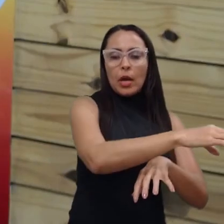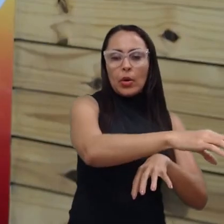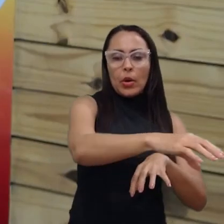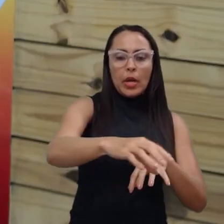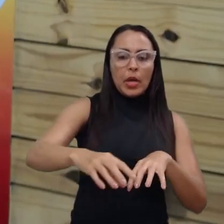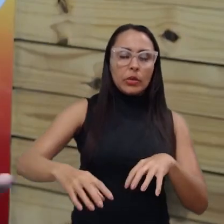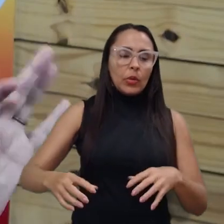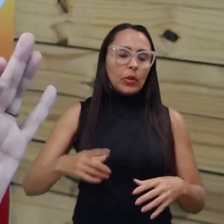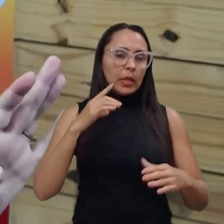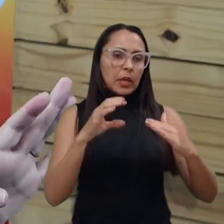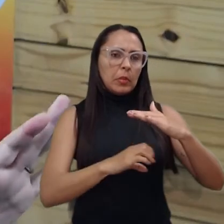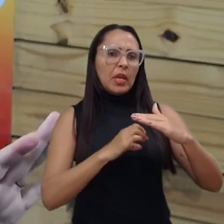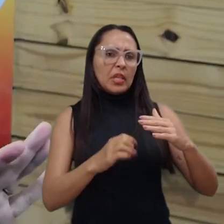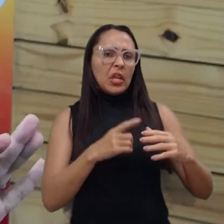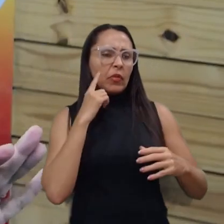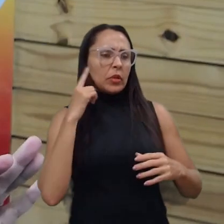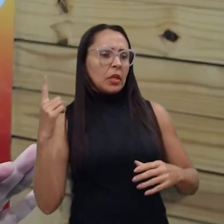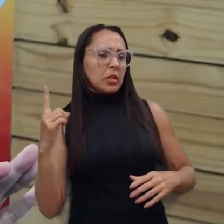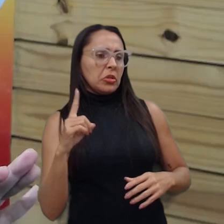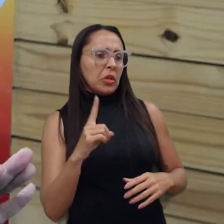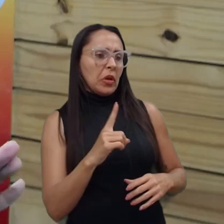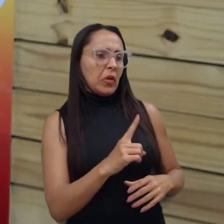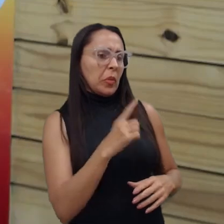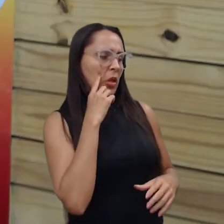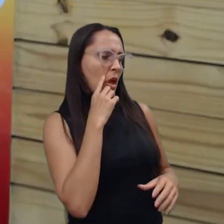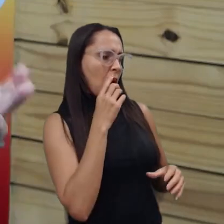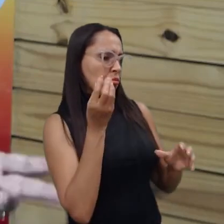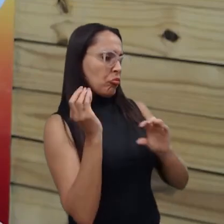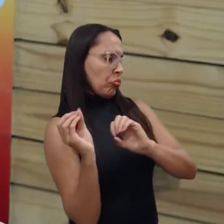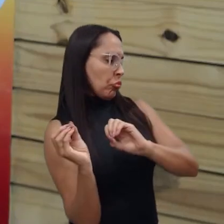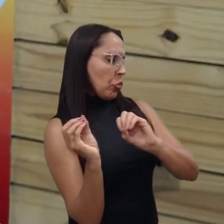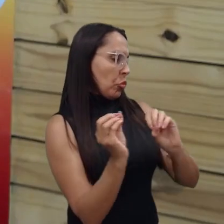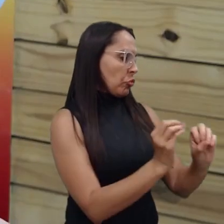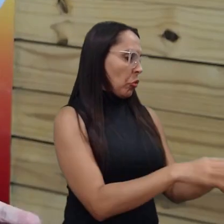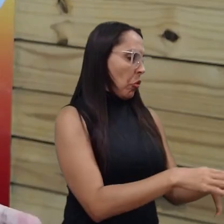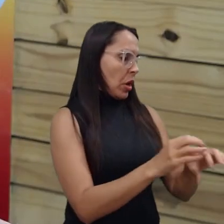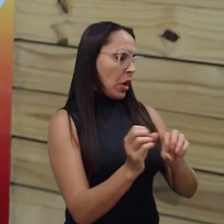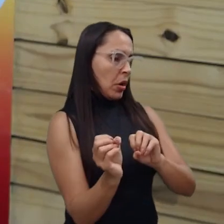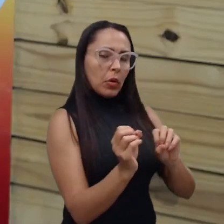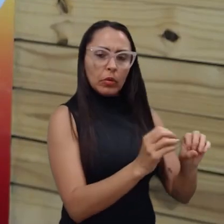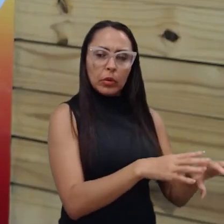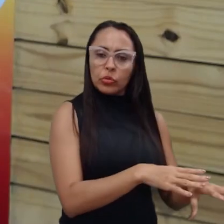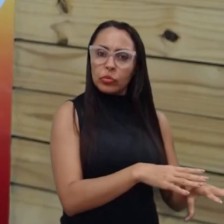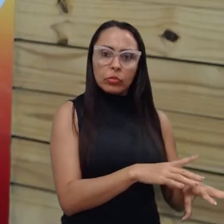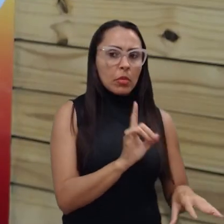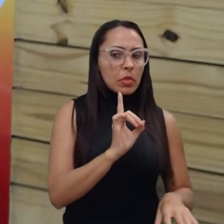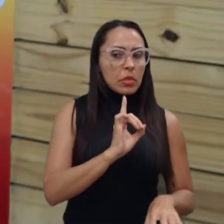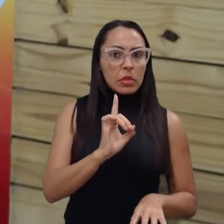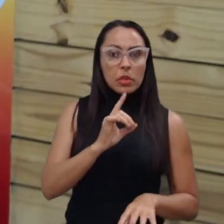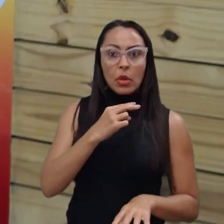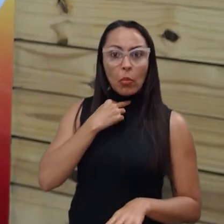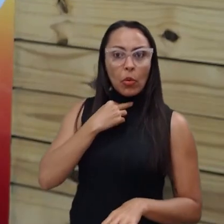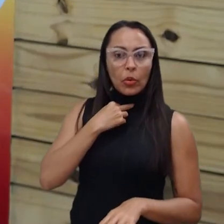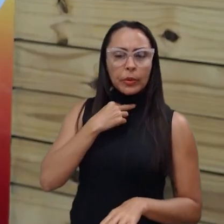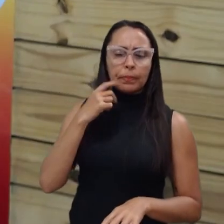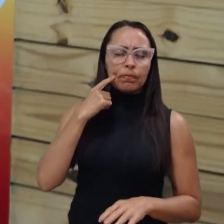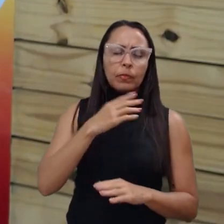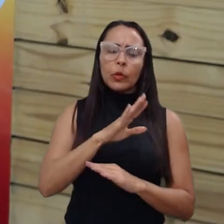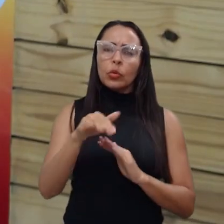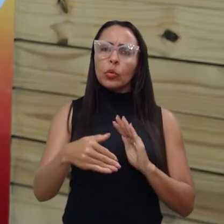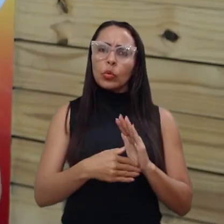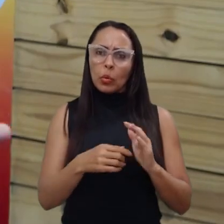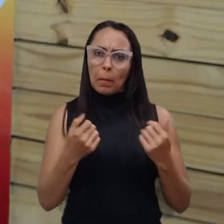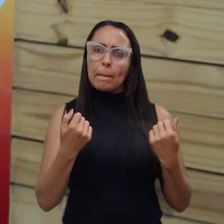empresa, você simplesmente vai direcionar os resíduos líquidos, os efluentes, para esse córrego. Não. Tudo